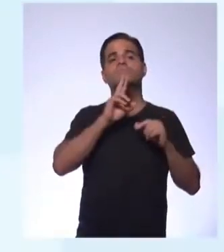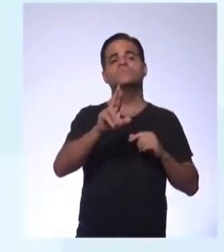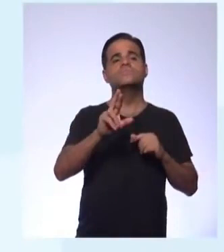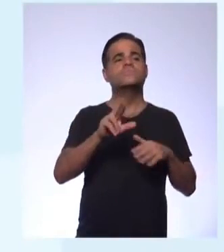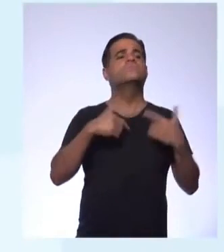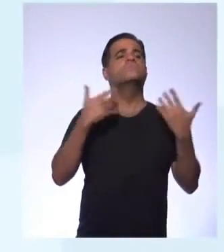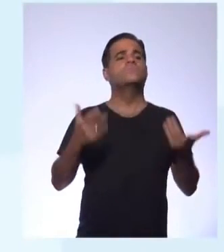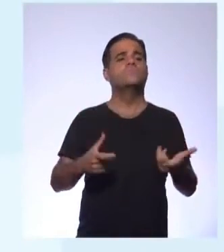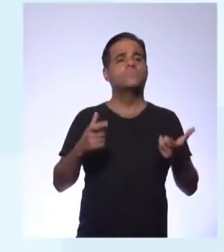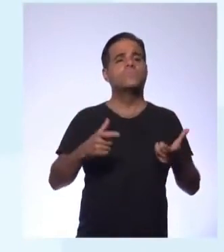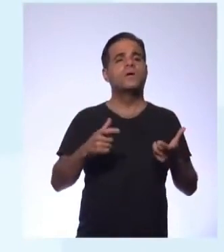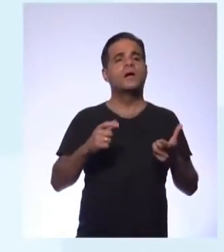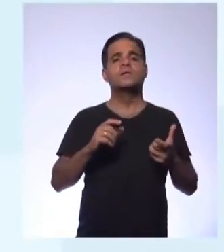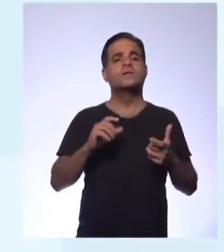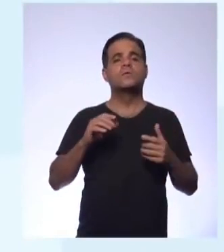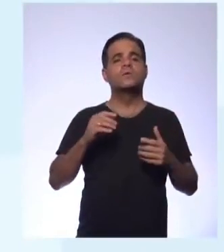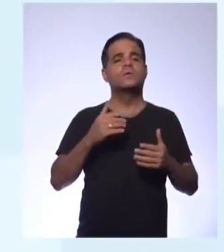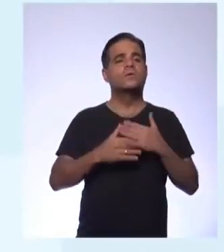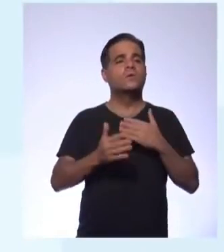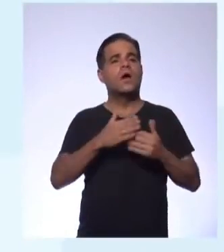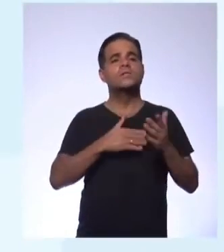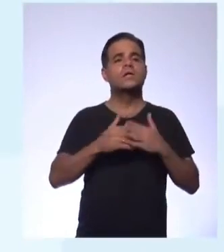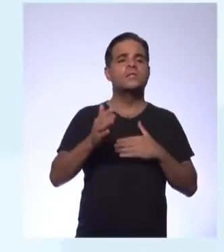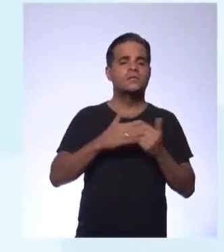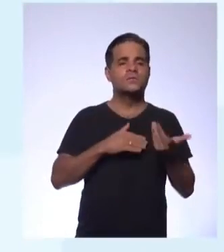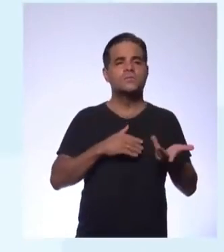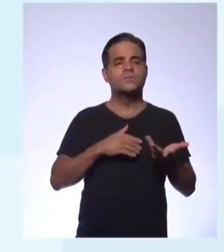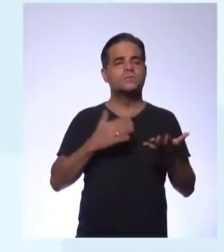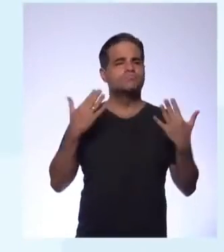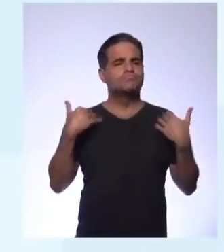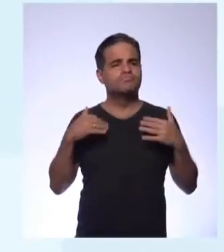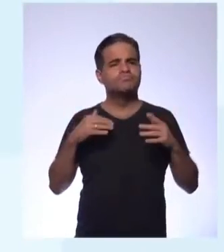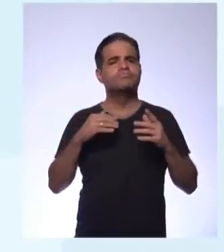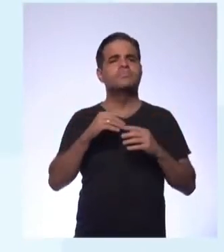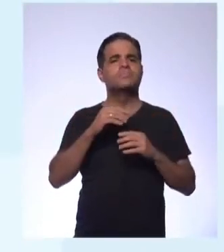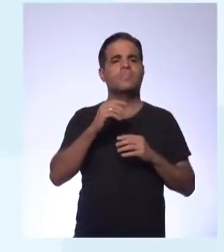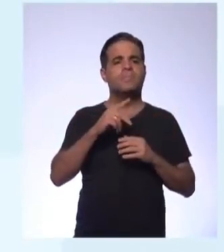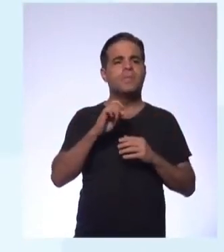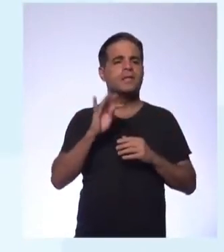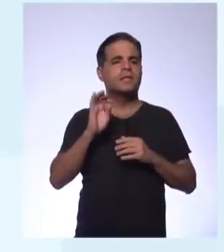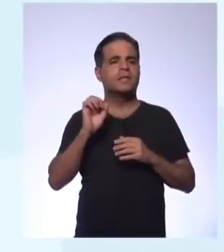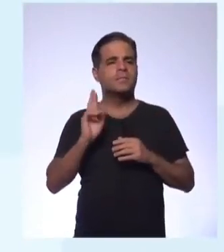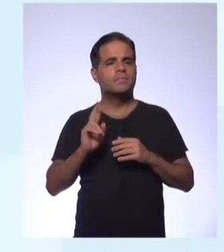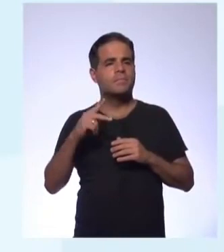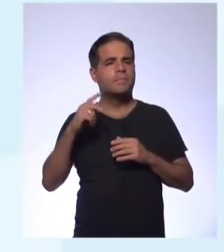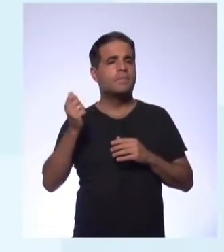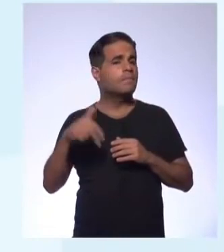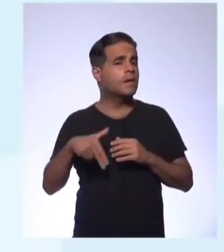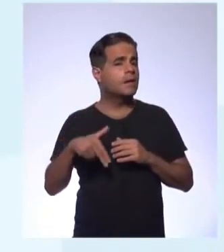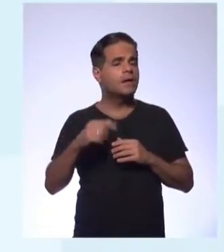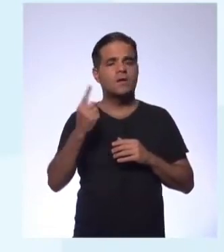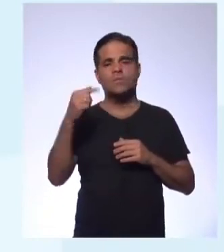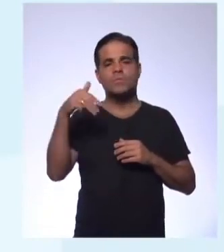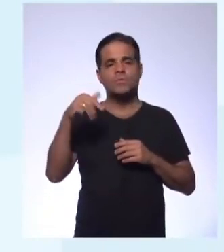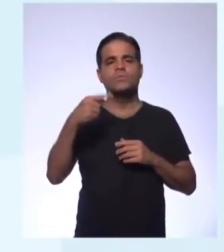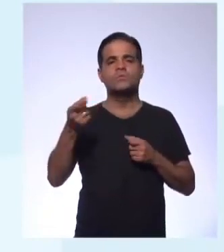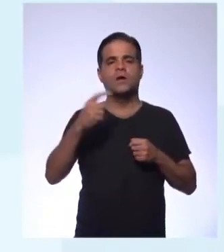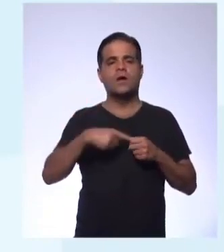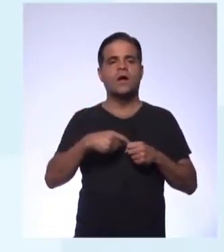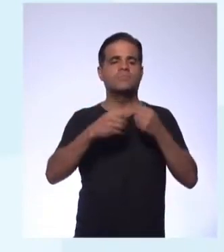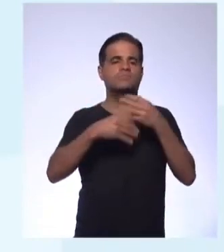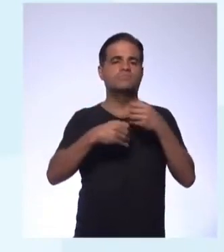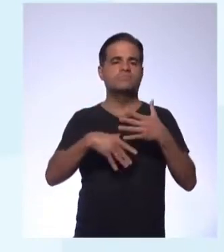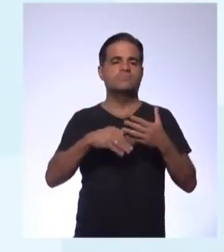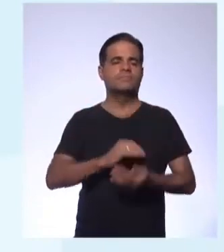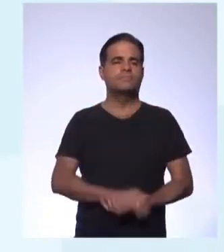respondam: onde ocorrem as ações do livro As Aventuras de Peter Pan? 1 minuto e já voltamos.